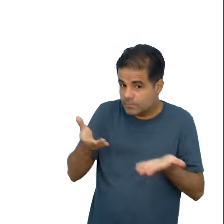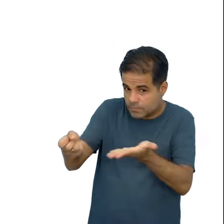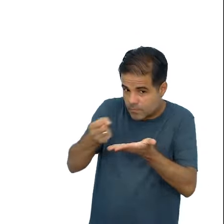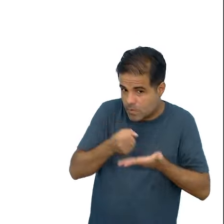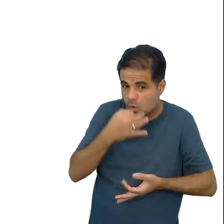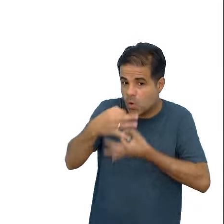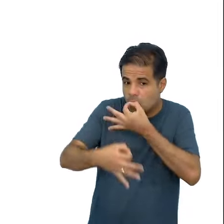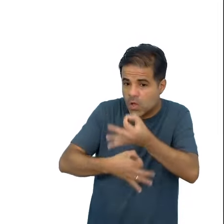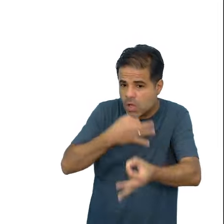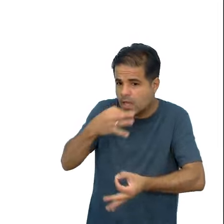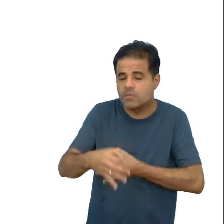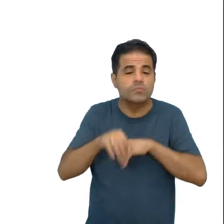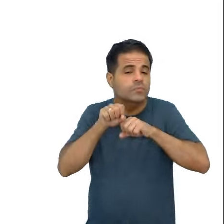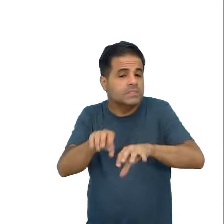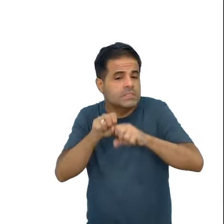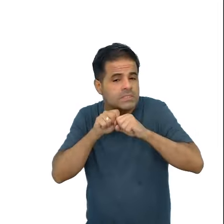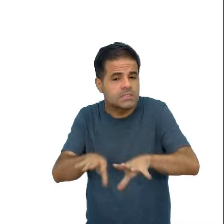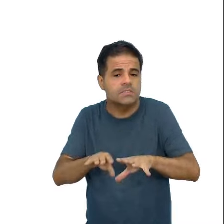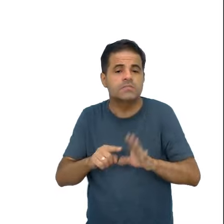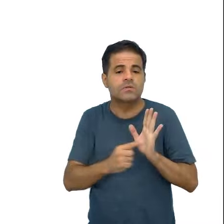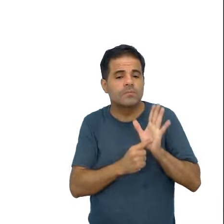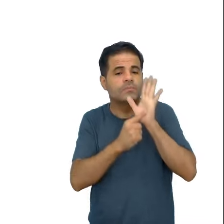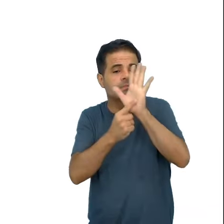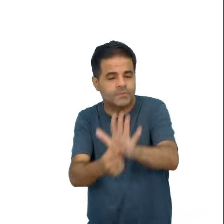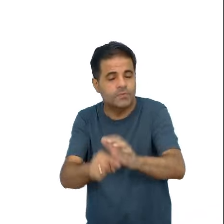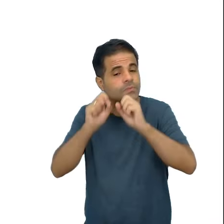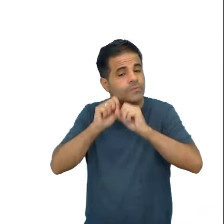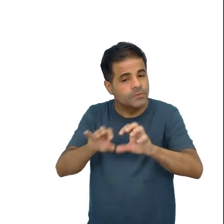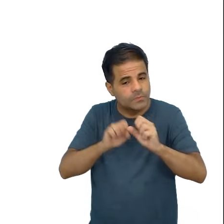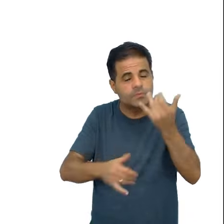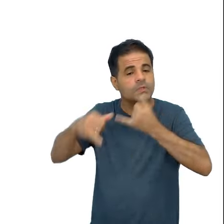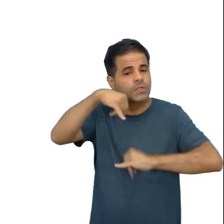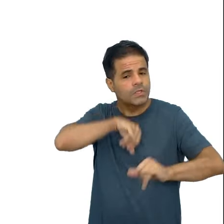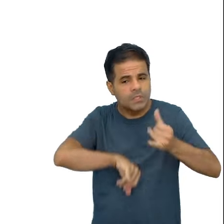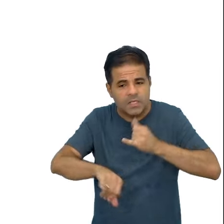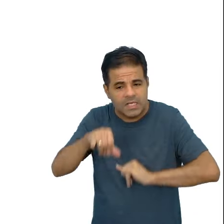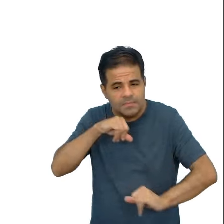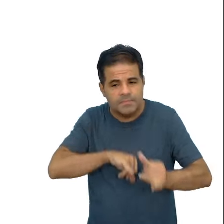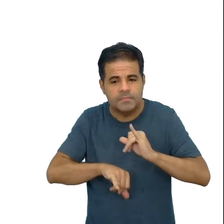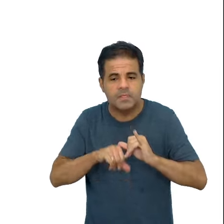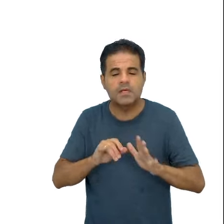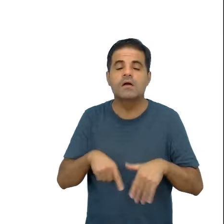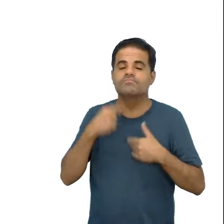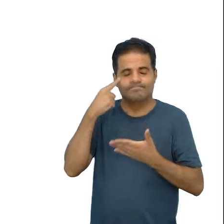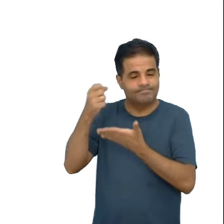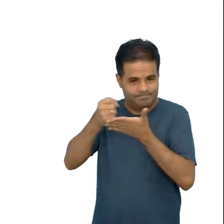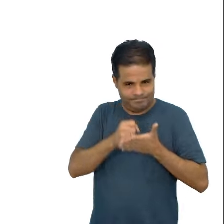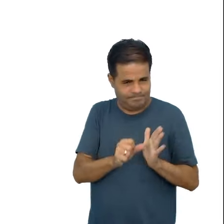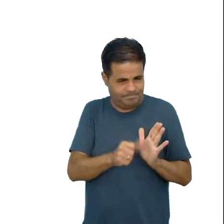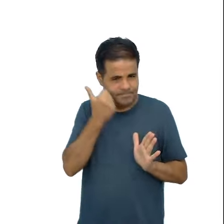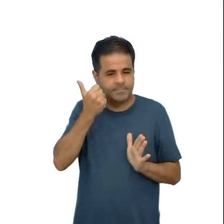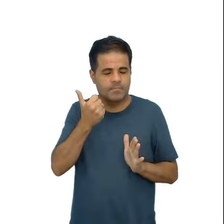então, de sugestões para a nossa abordagem no ensino de Química? Trago aqui como